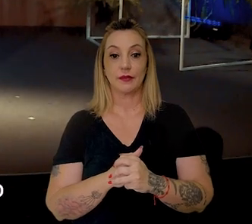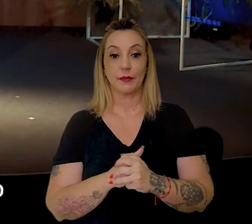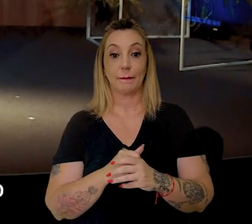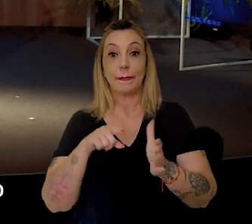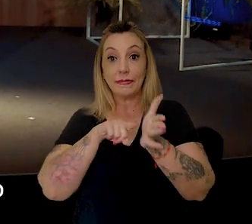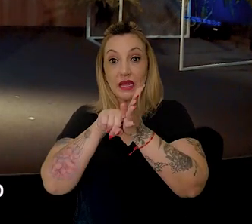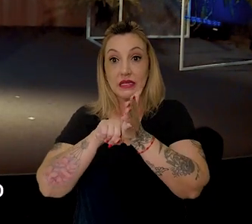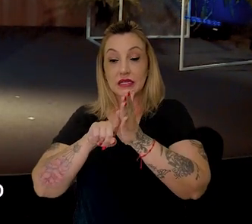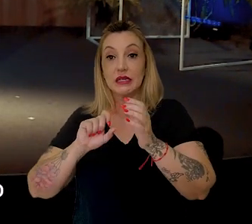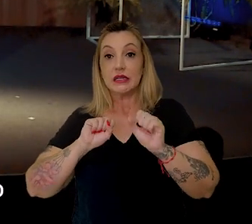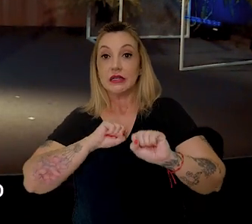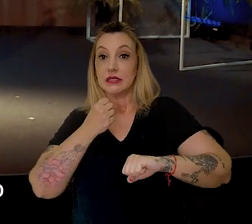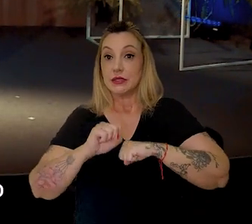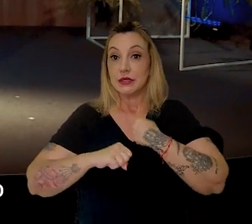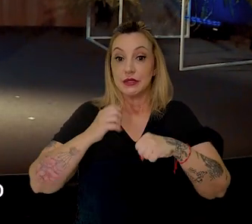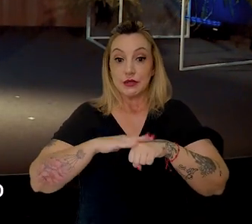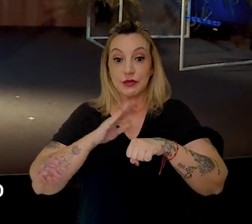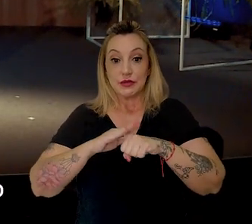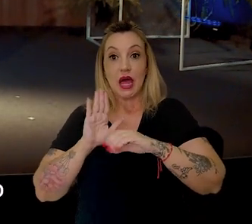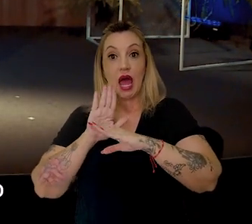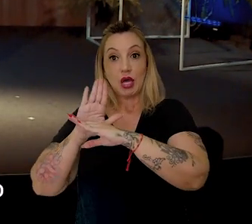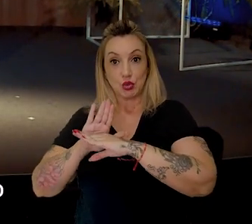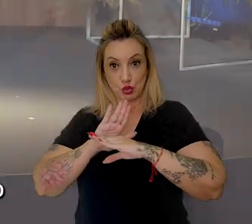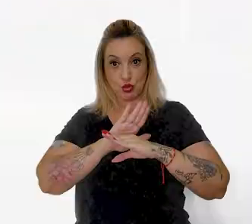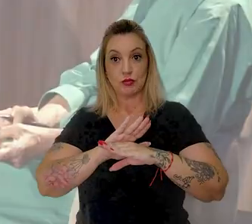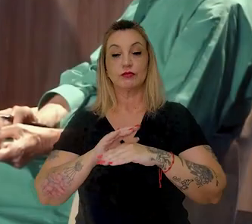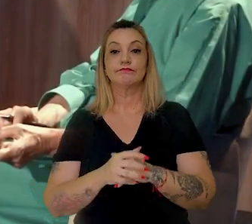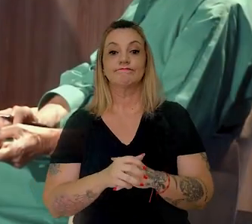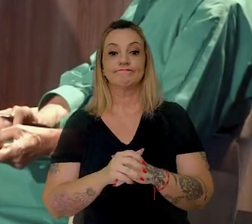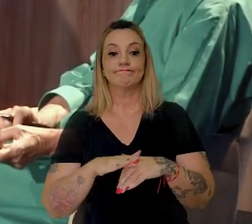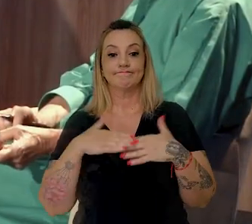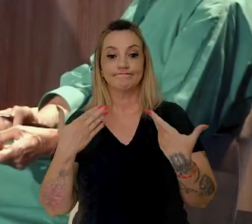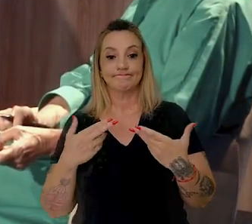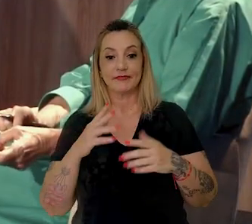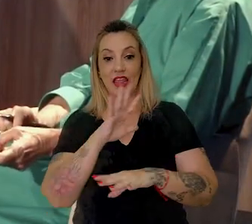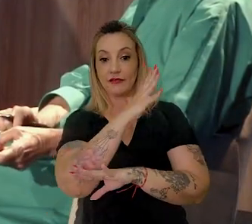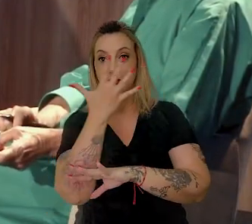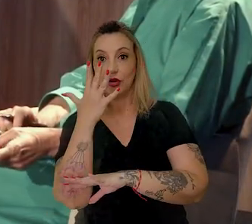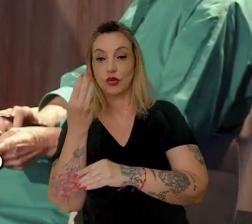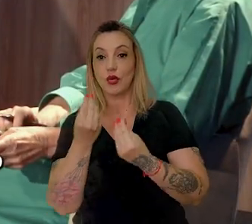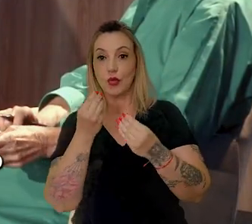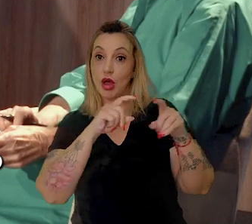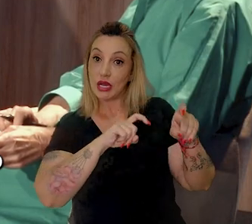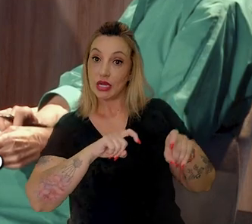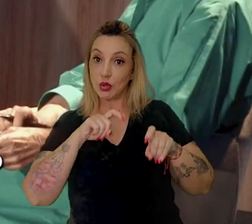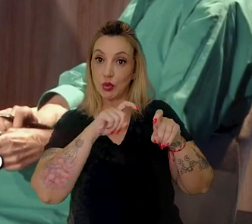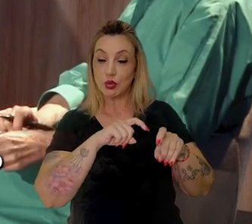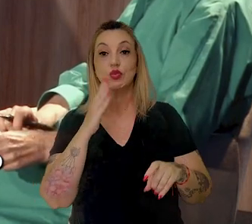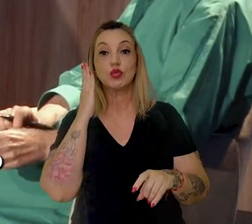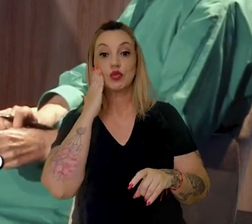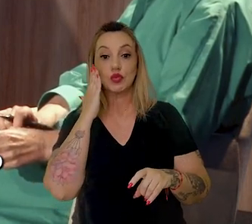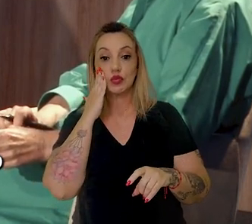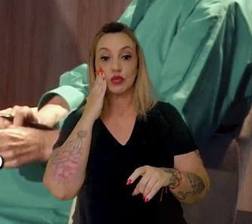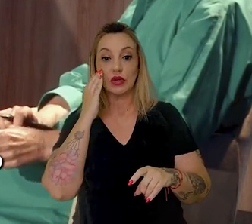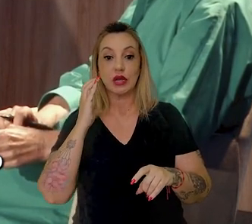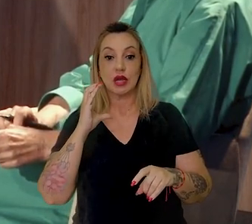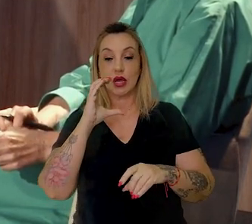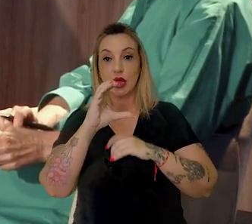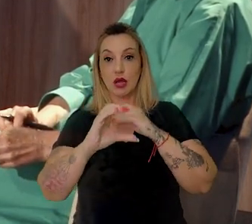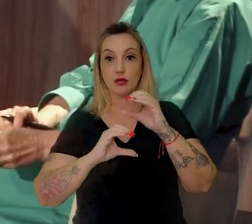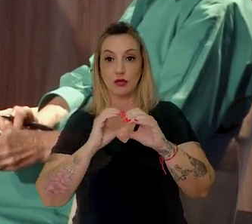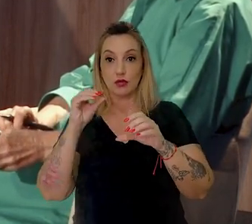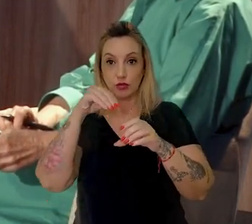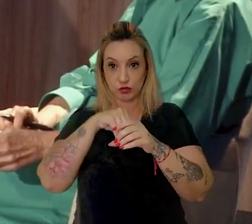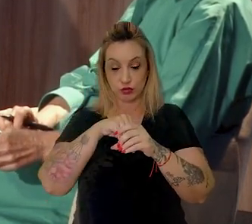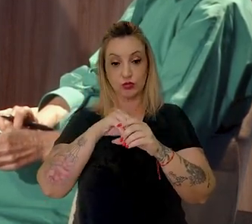pesquisadores estão ansiosos para poder fazer essa contribuição tanto nas florestas como agricultura a gente sabe que tem um carbono que tá estocado